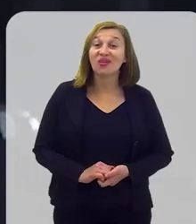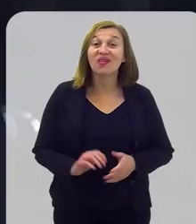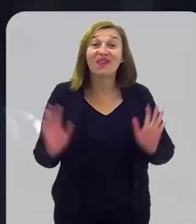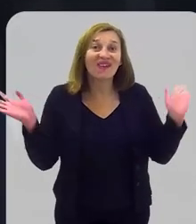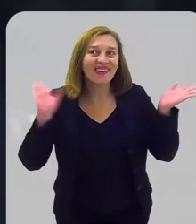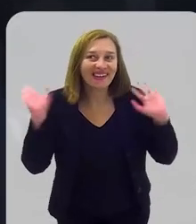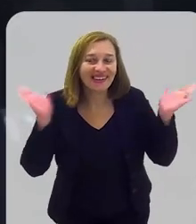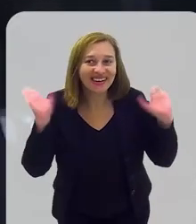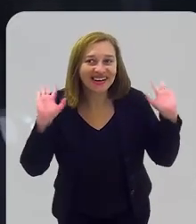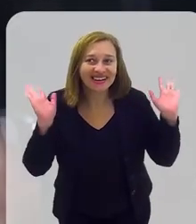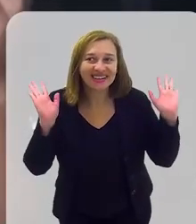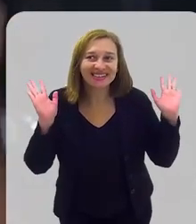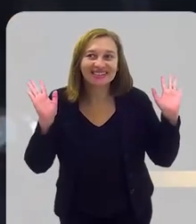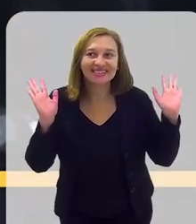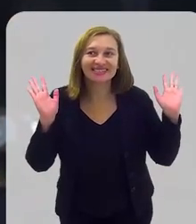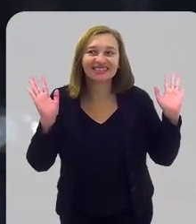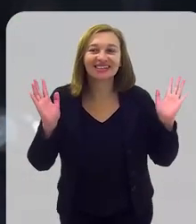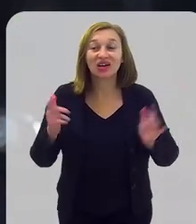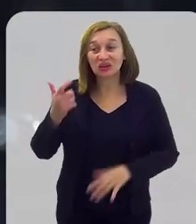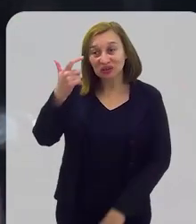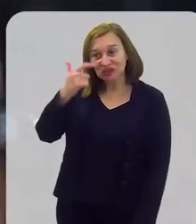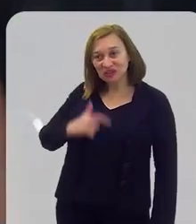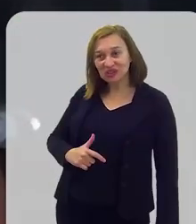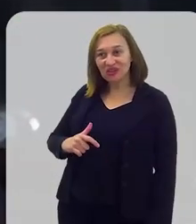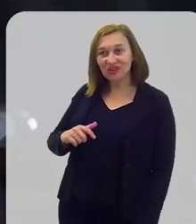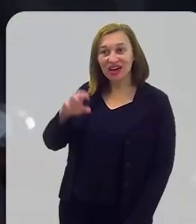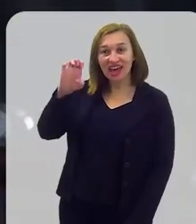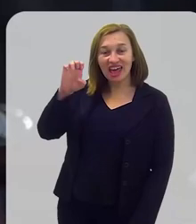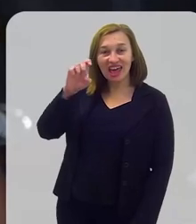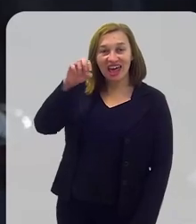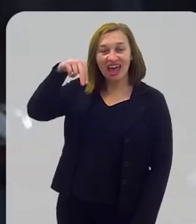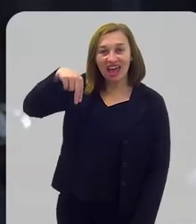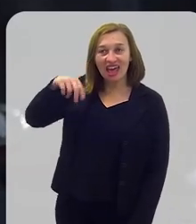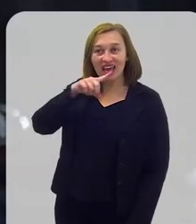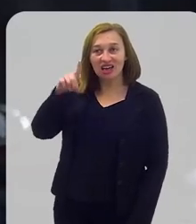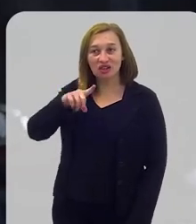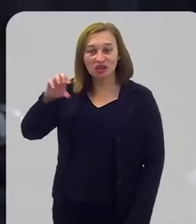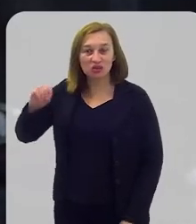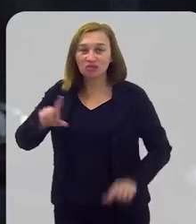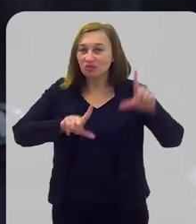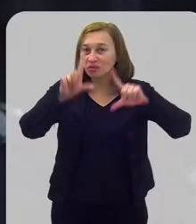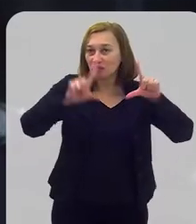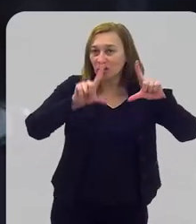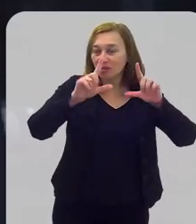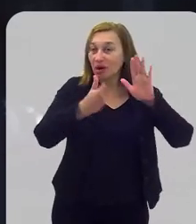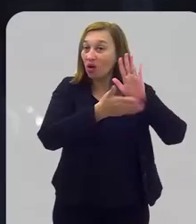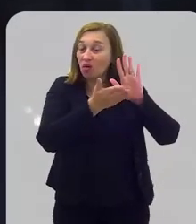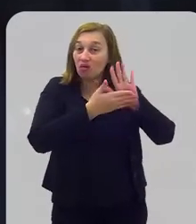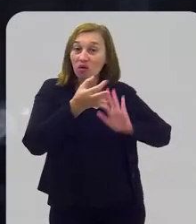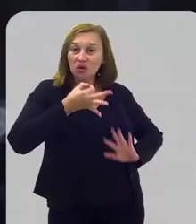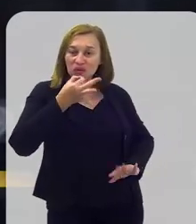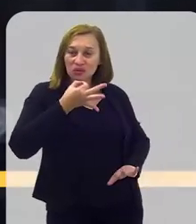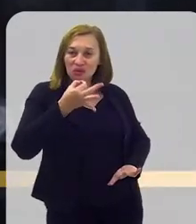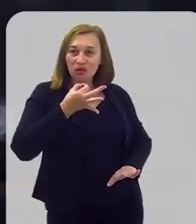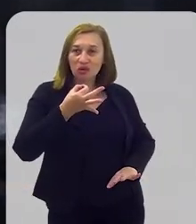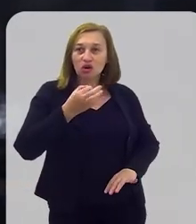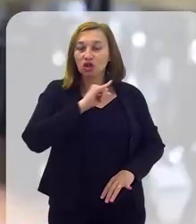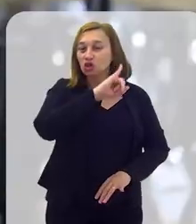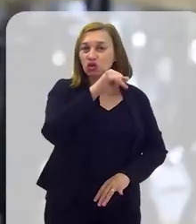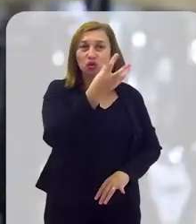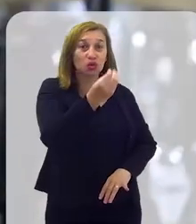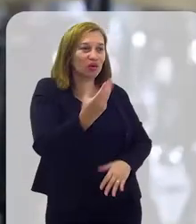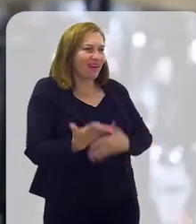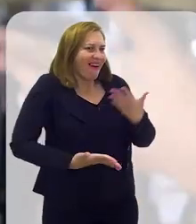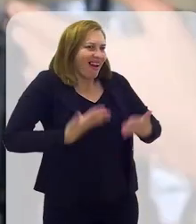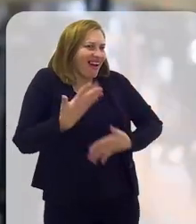Olá gente muito prazer eu sou o Enzo Costa Estamos aqui no programa louvor som no quadro novo talentos Júlia é uma